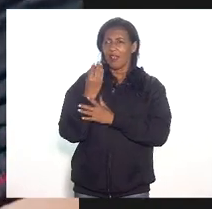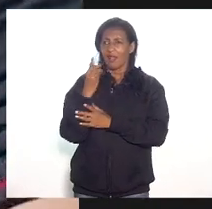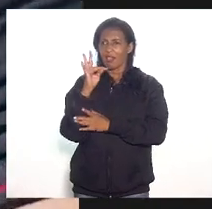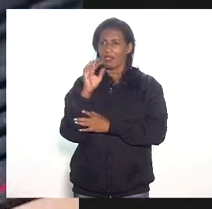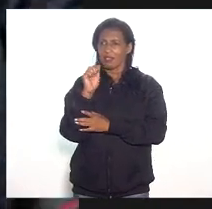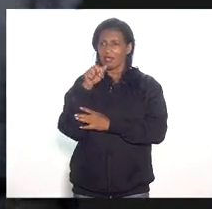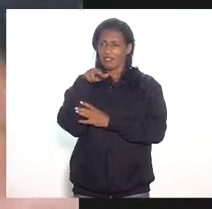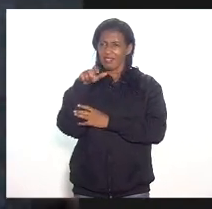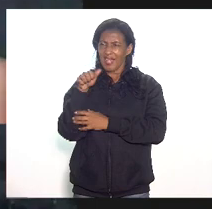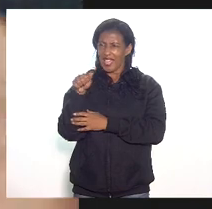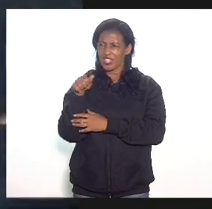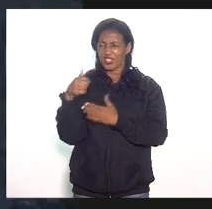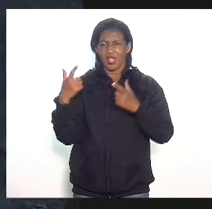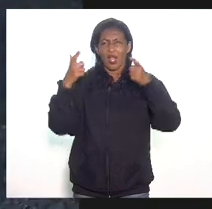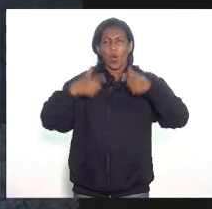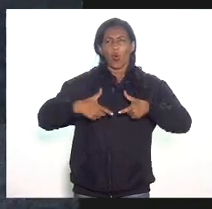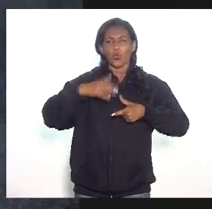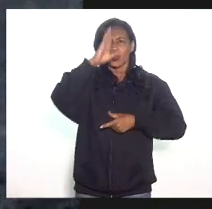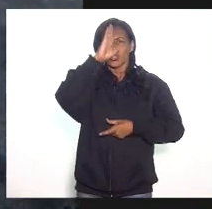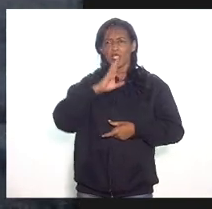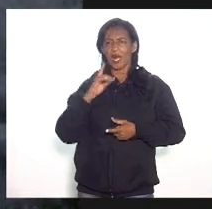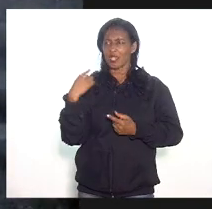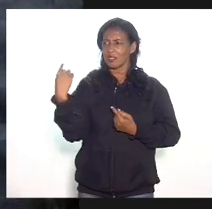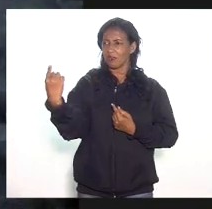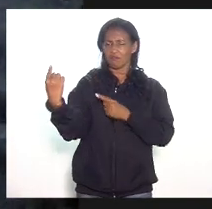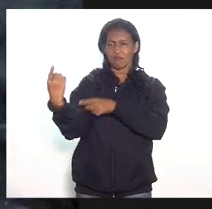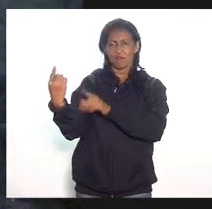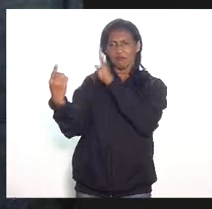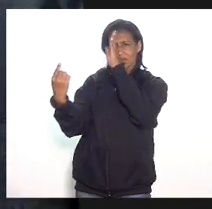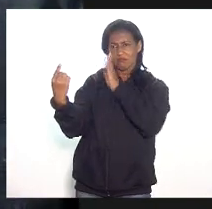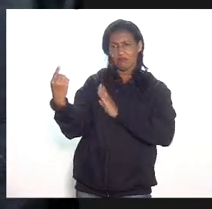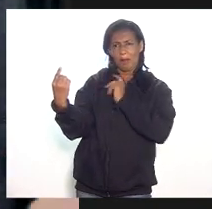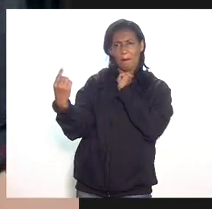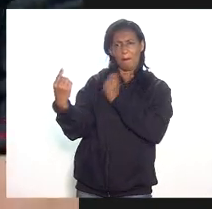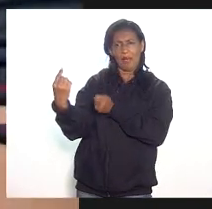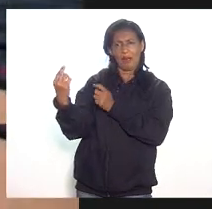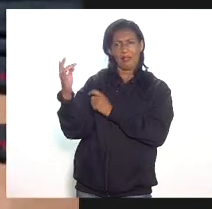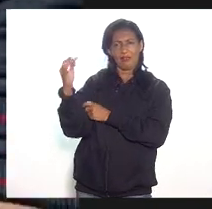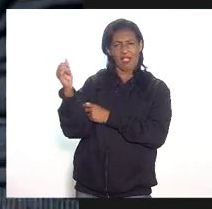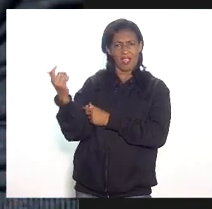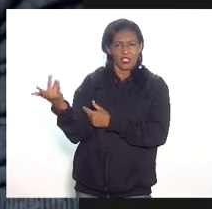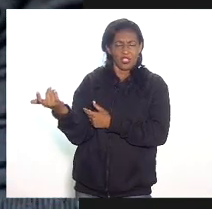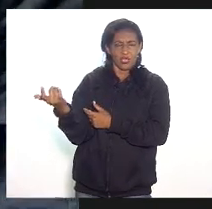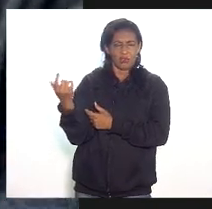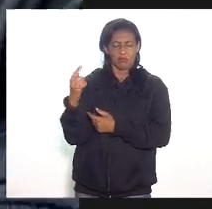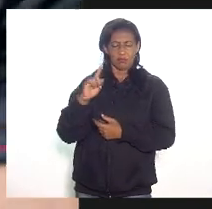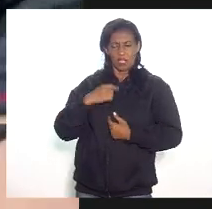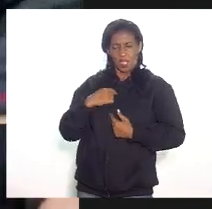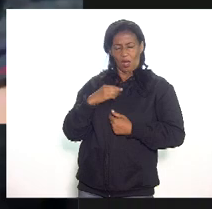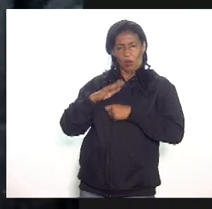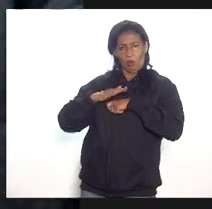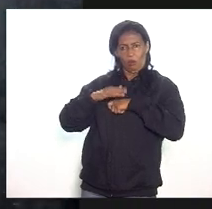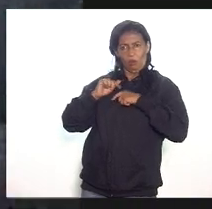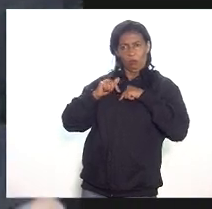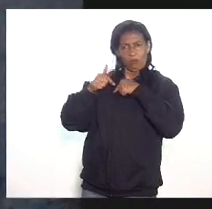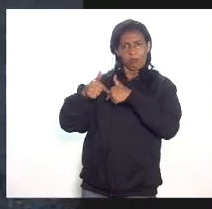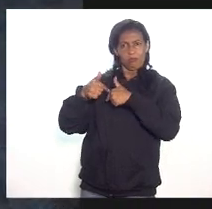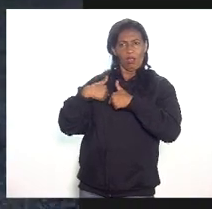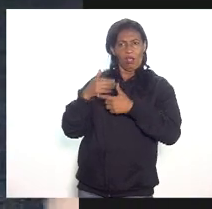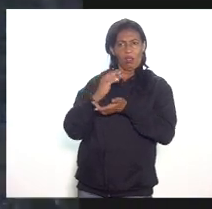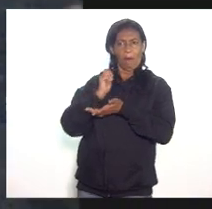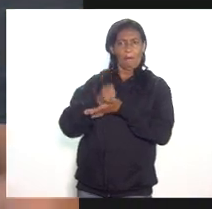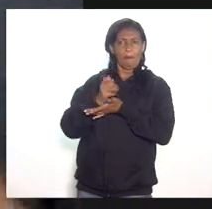gratuito. E aí, a gente até pode debater a imposição de homens sucumbenciais por conta de honorários, a parte que é